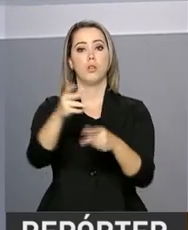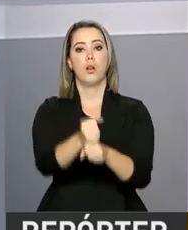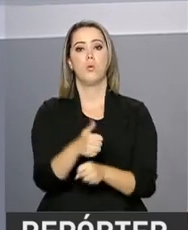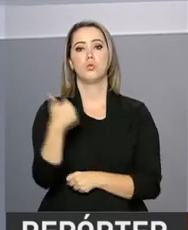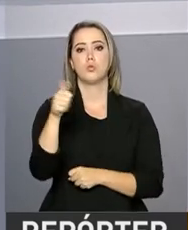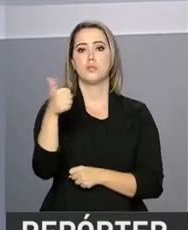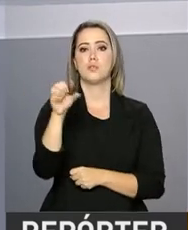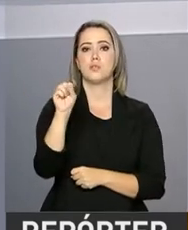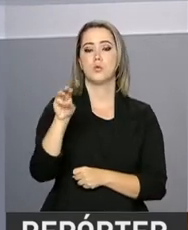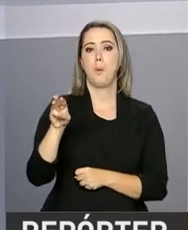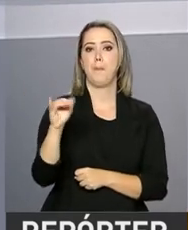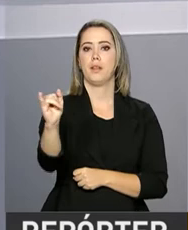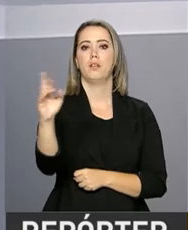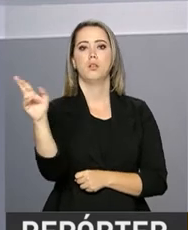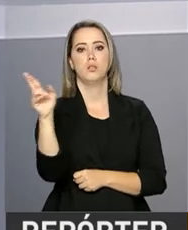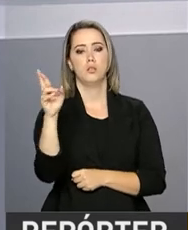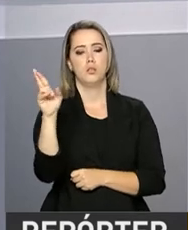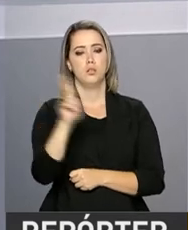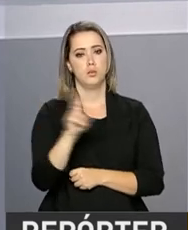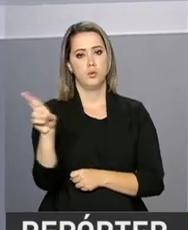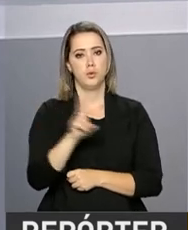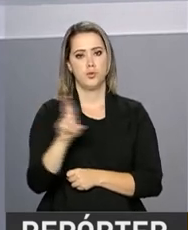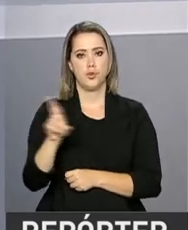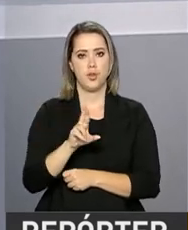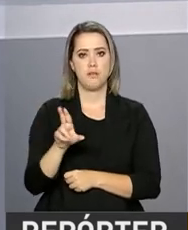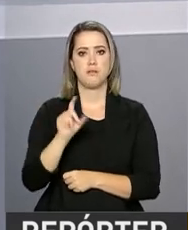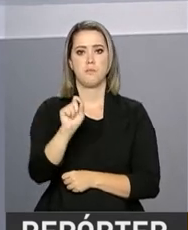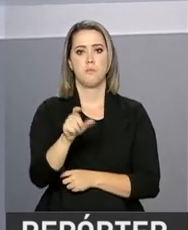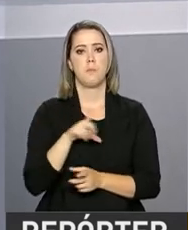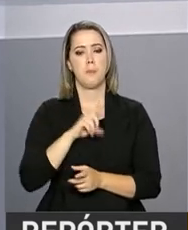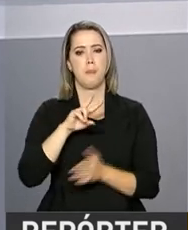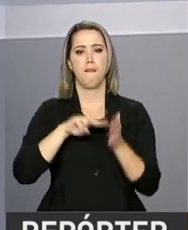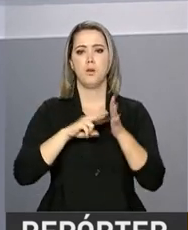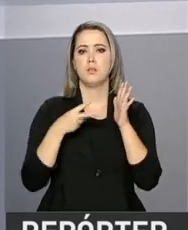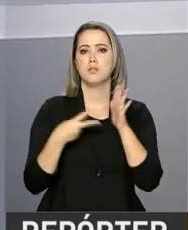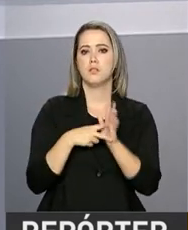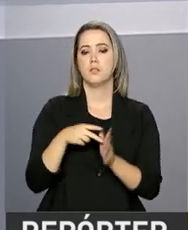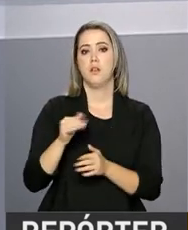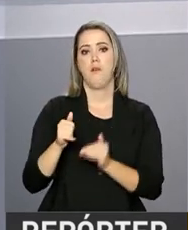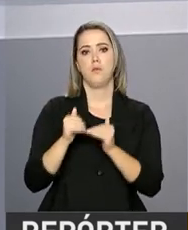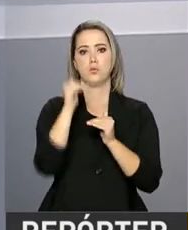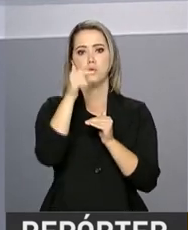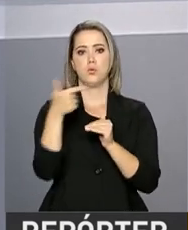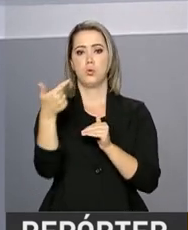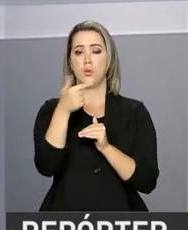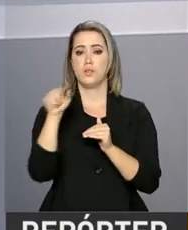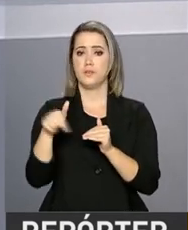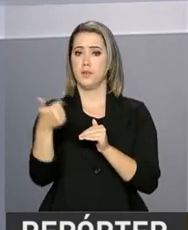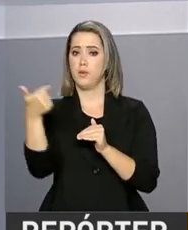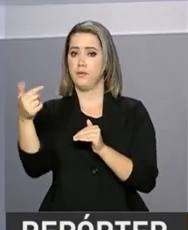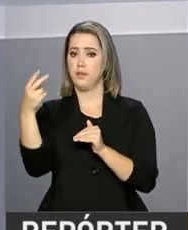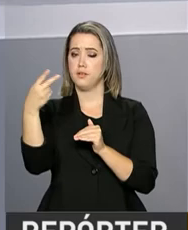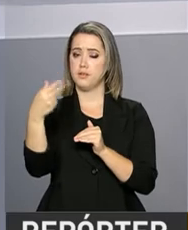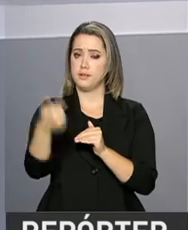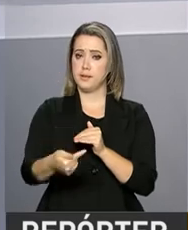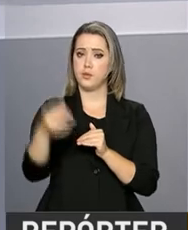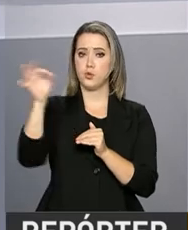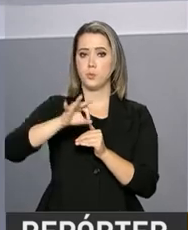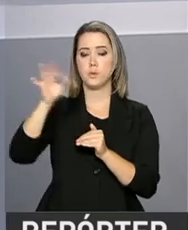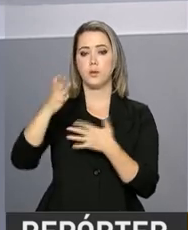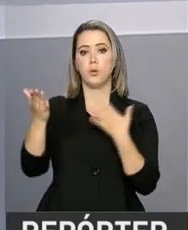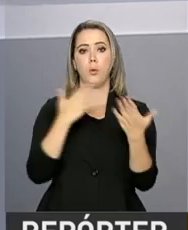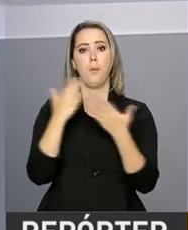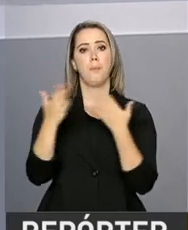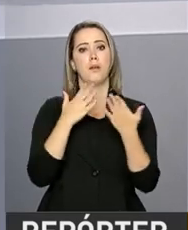118 bilhões e 47 milhões de reais o que representa uma alta de 2,27 por cento na